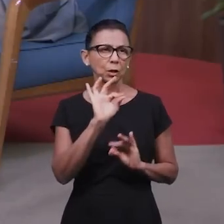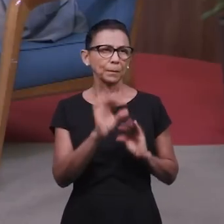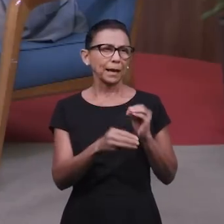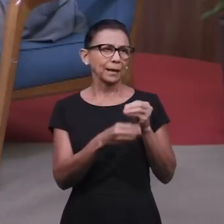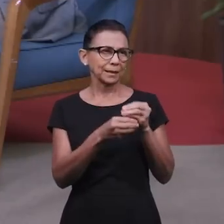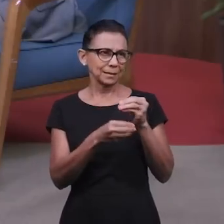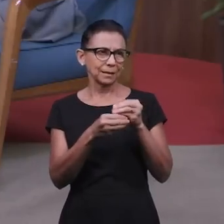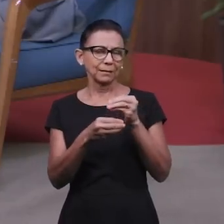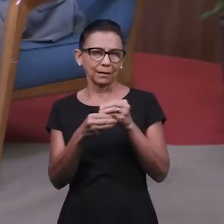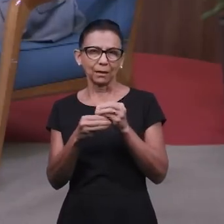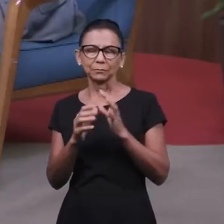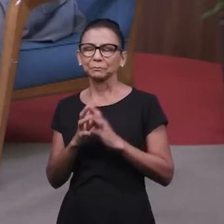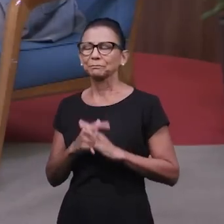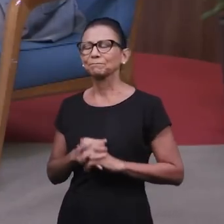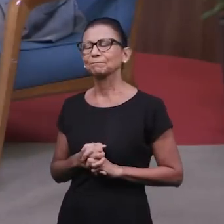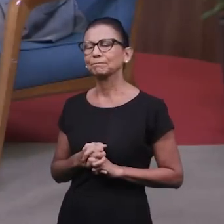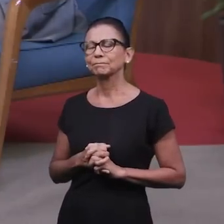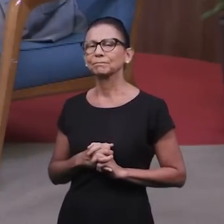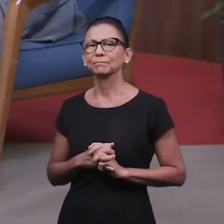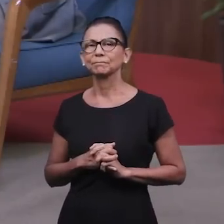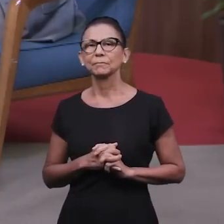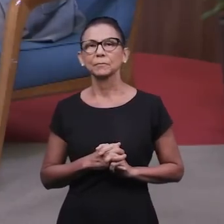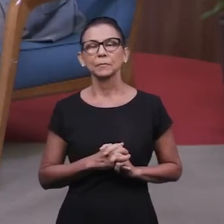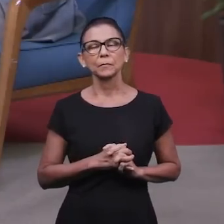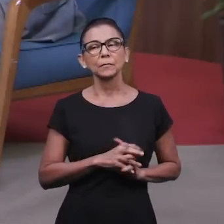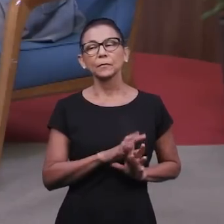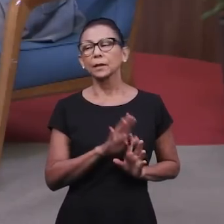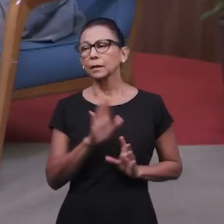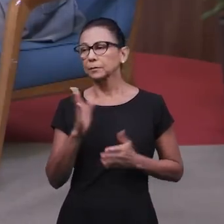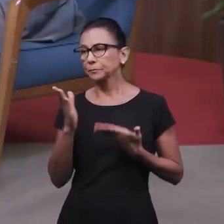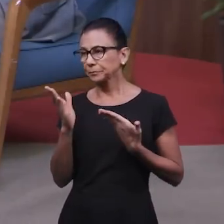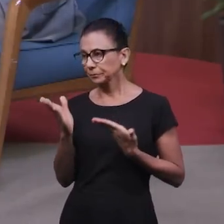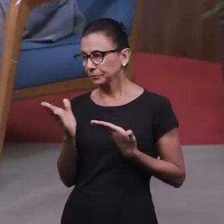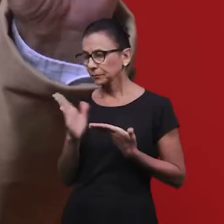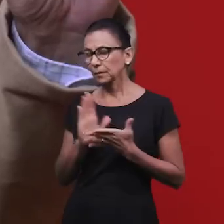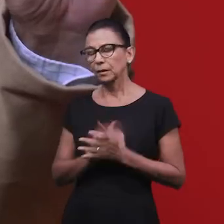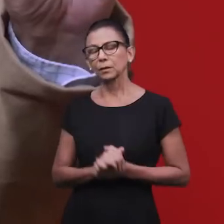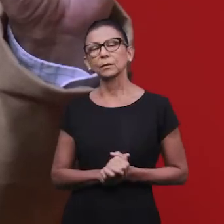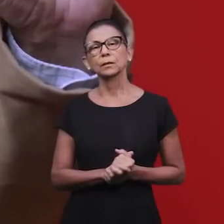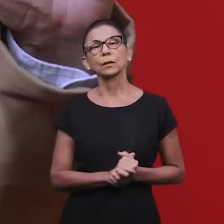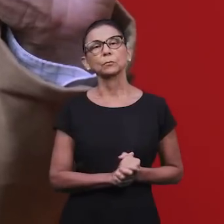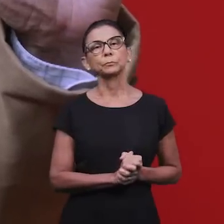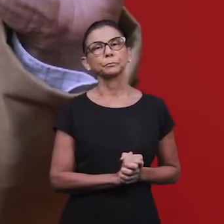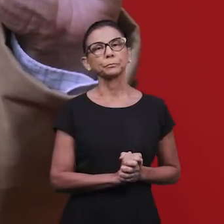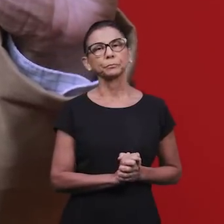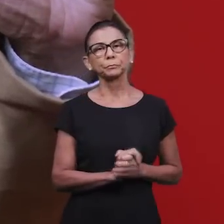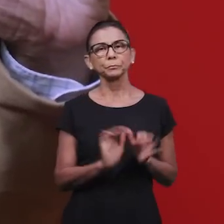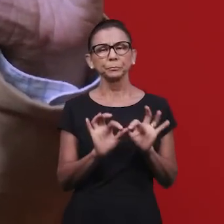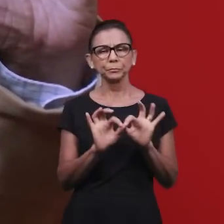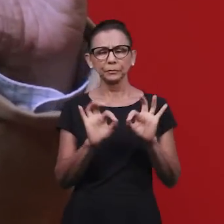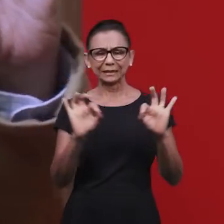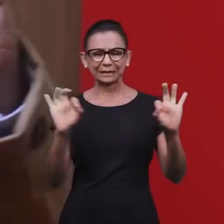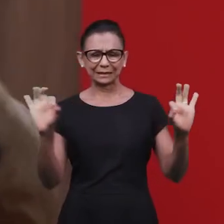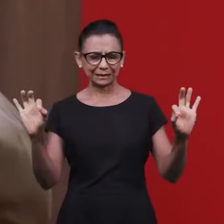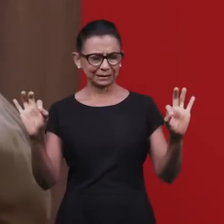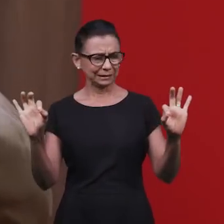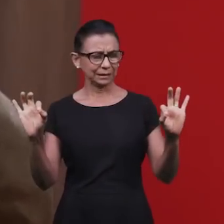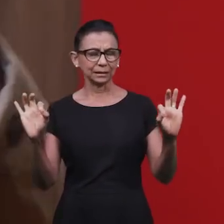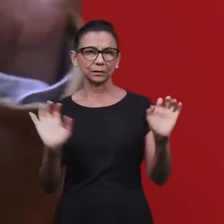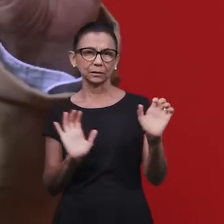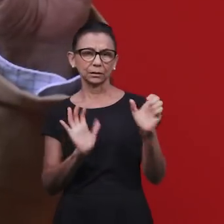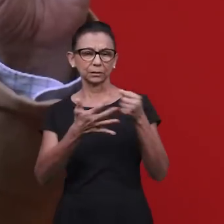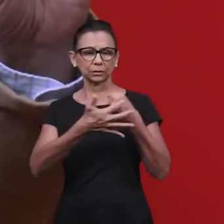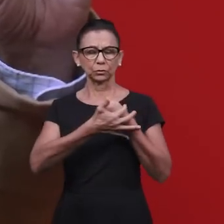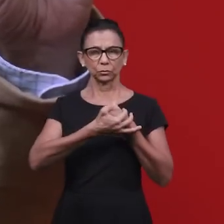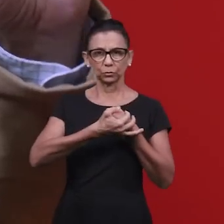contextualizar e situar os irmãos nisso que você falou. Então essa linha subjacente na linguagem espiritual é o